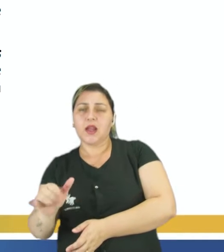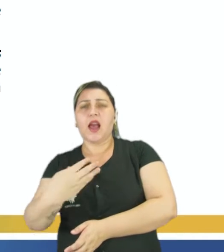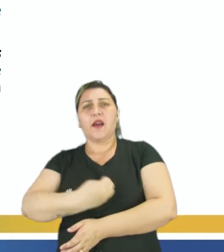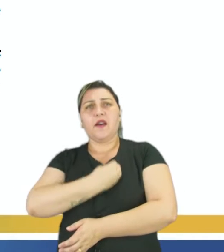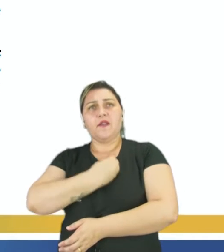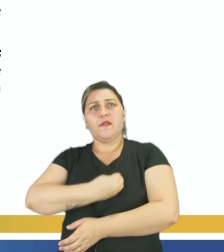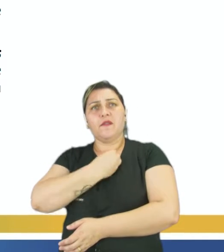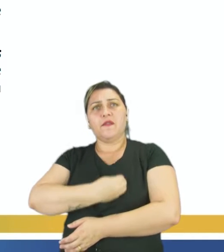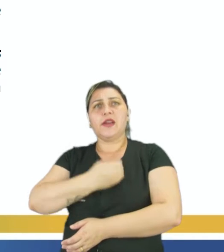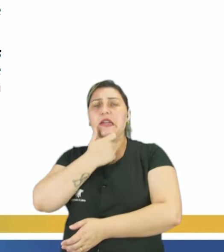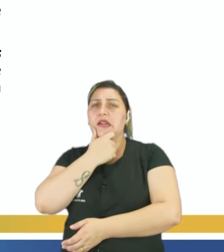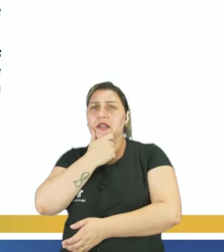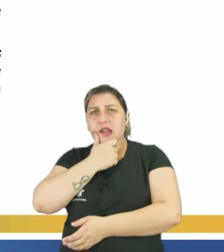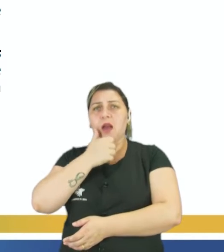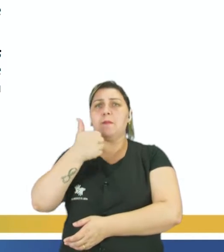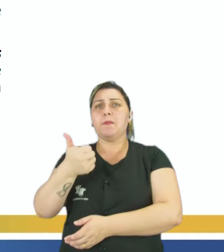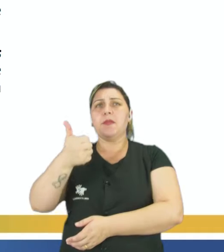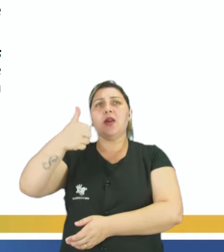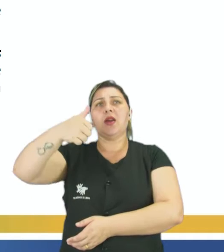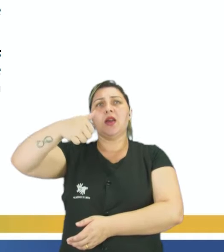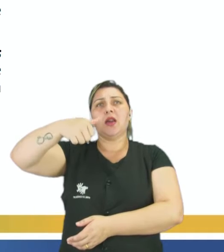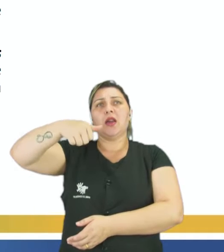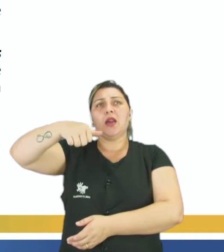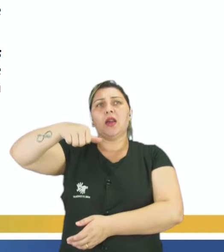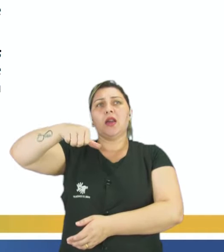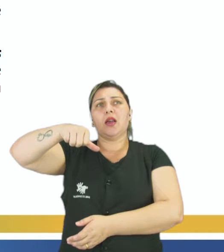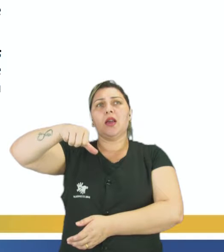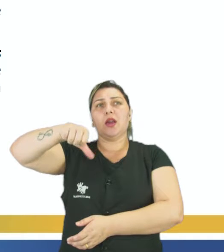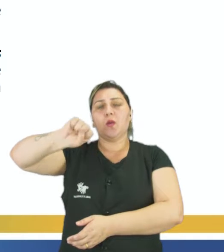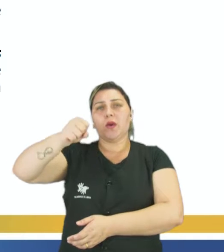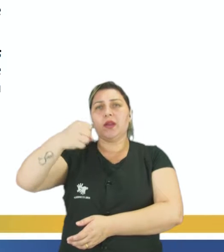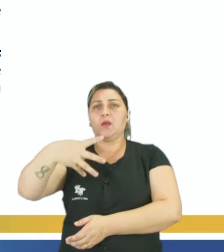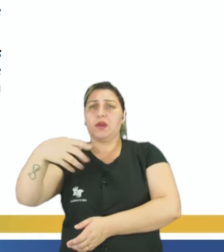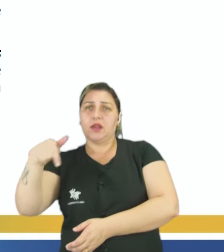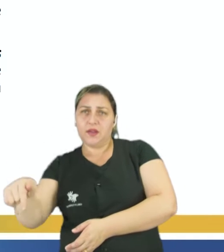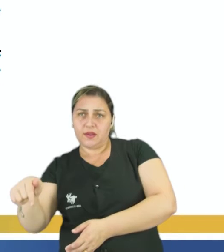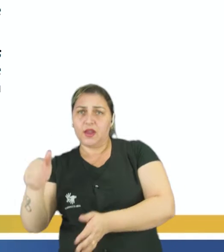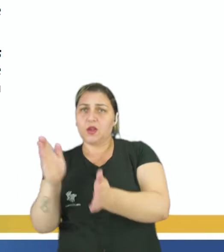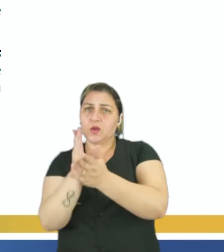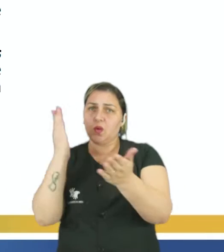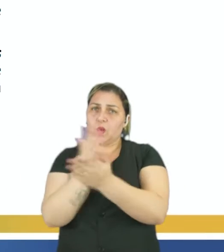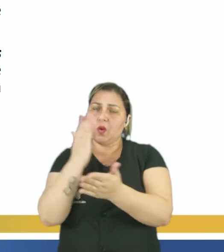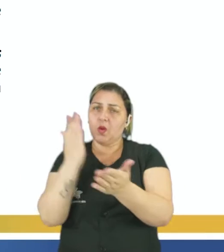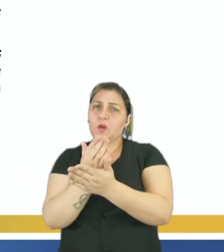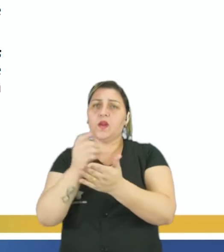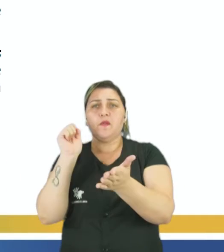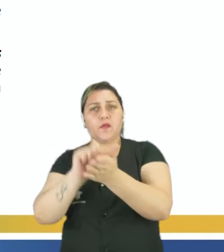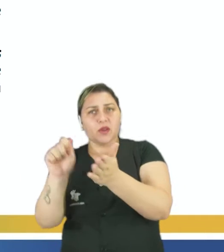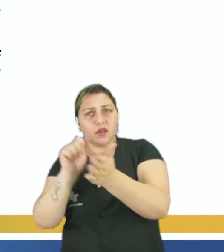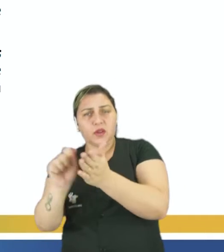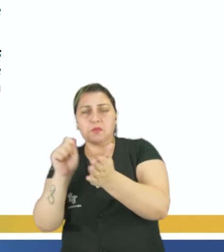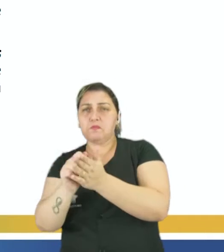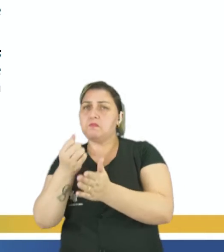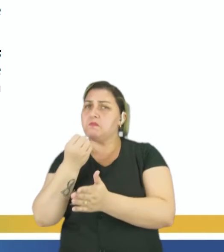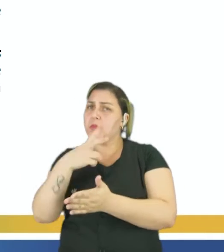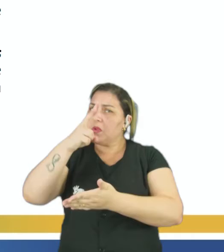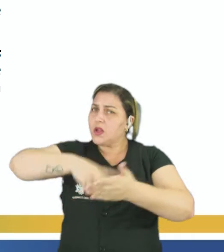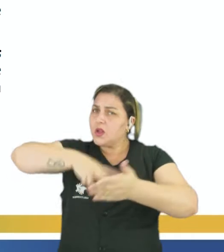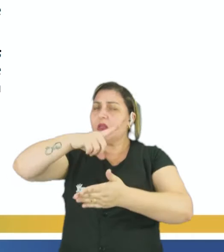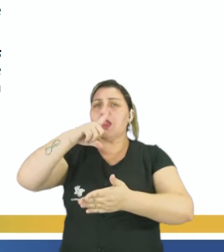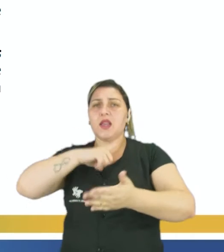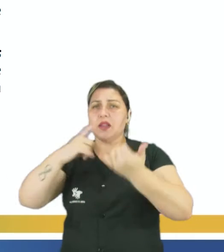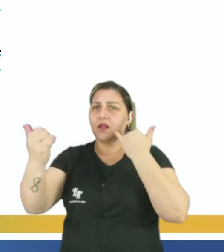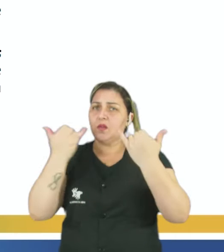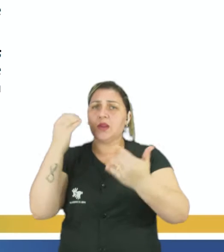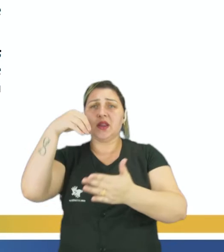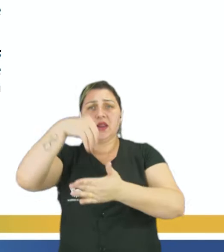de 1847, quando o livro foi publicado. Olha que interessante vai ser para um bom leitor ter esse dado